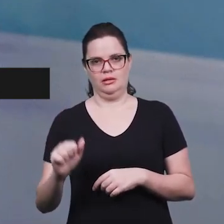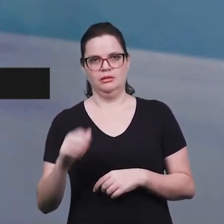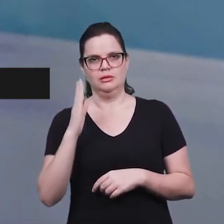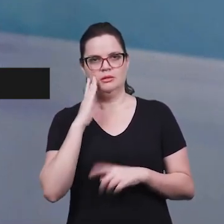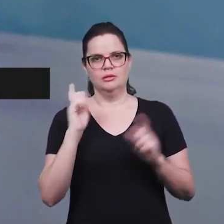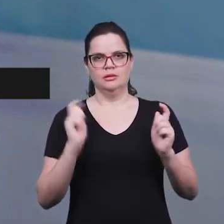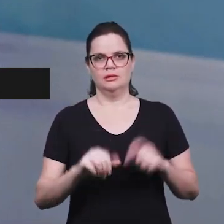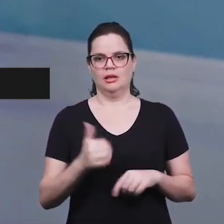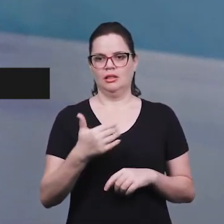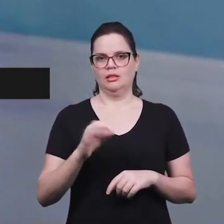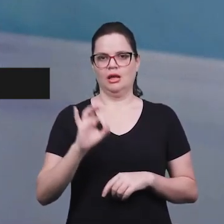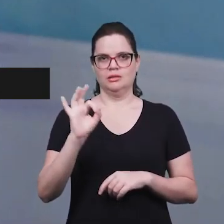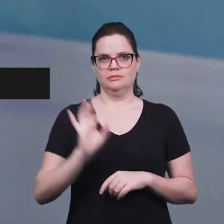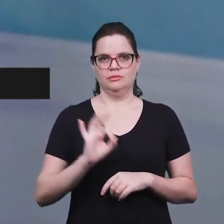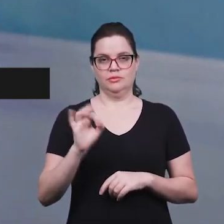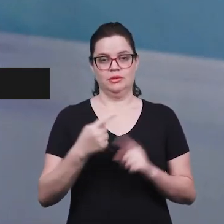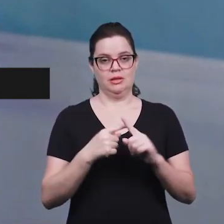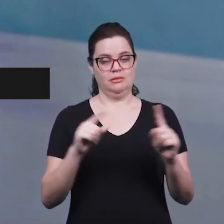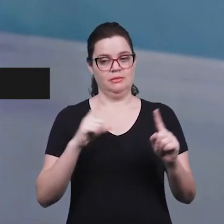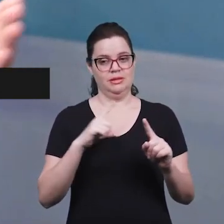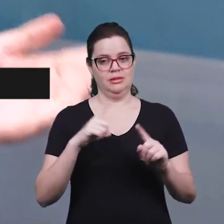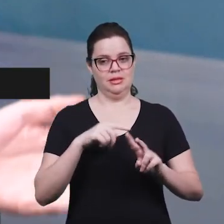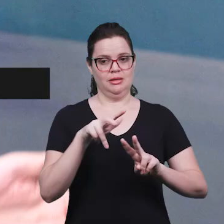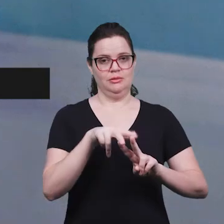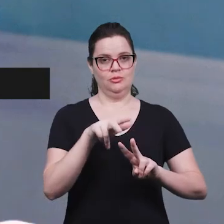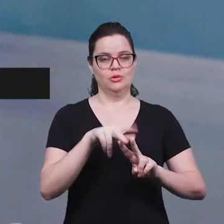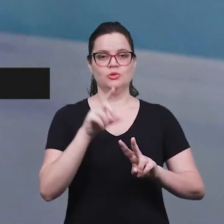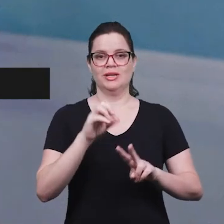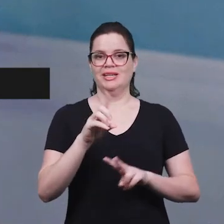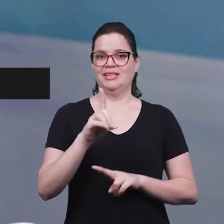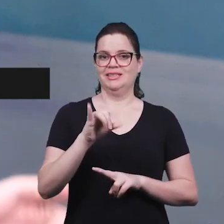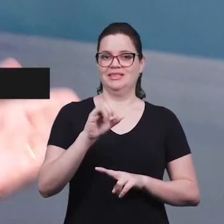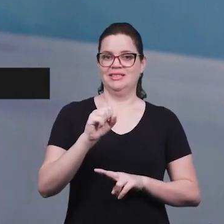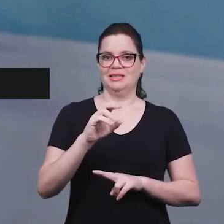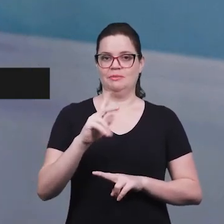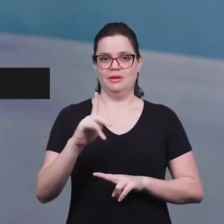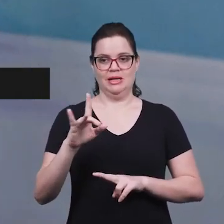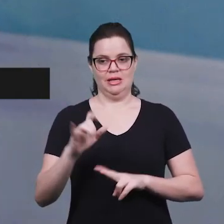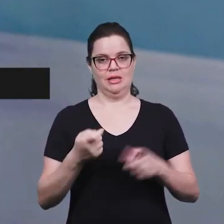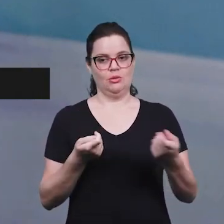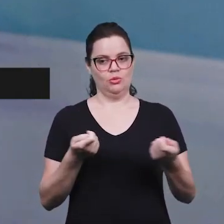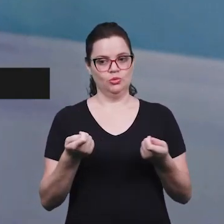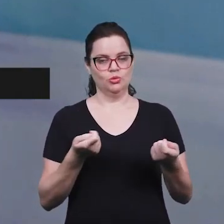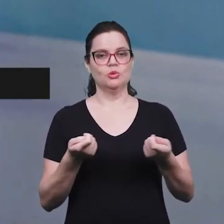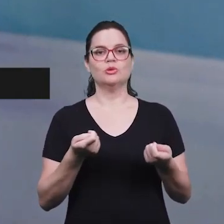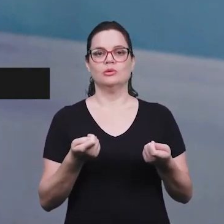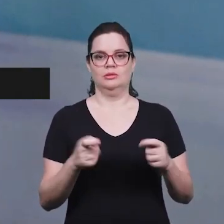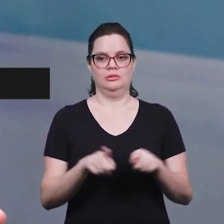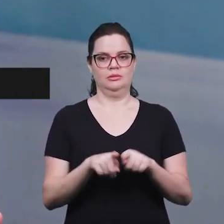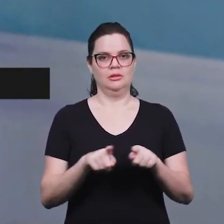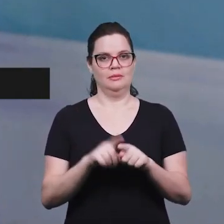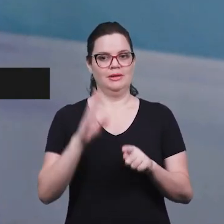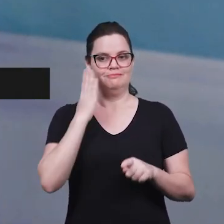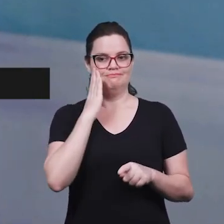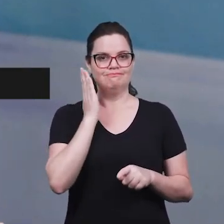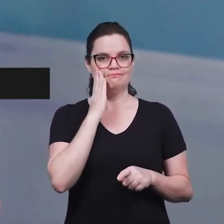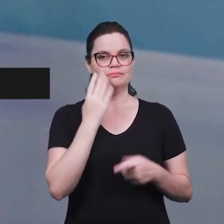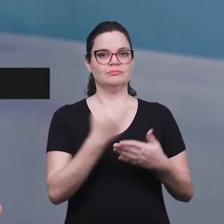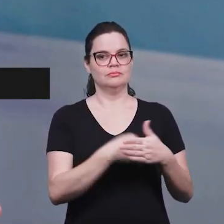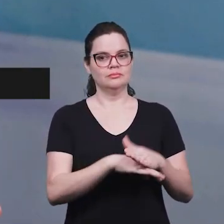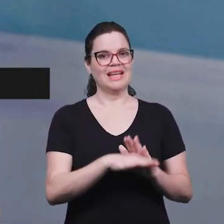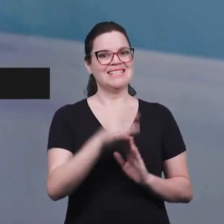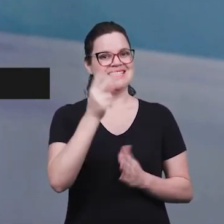por mês. Só que isso envolve 2 coisas: disciplina e controle financeiro. Nós percebemos que